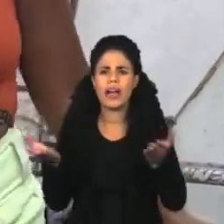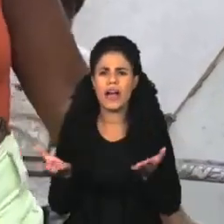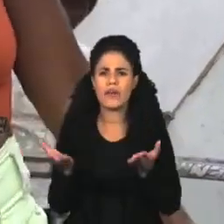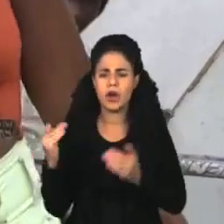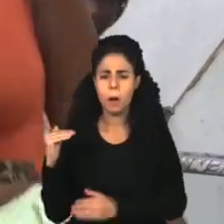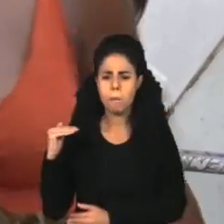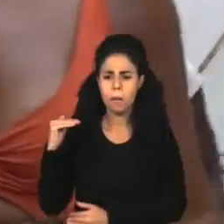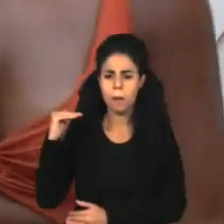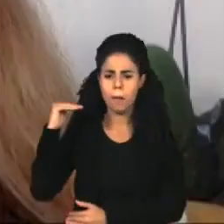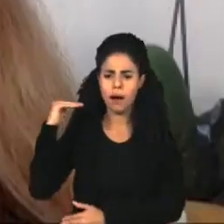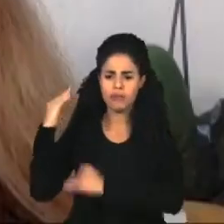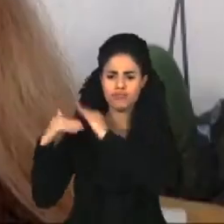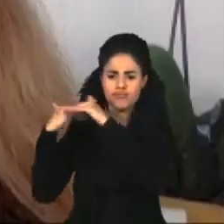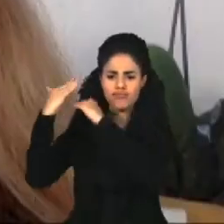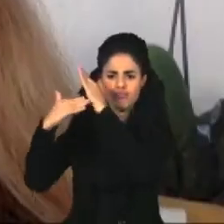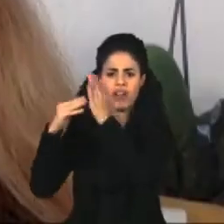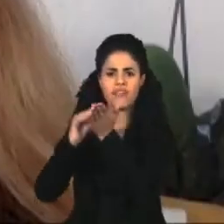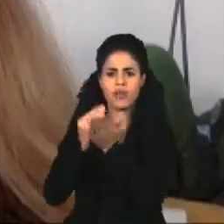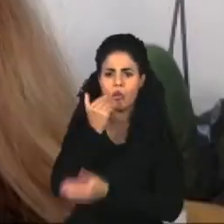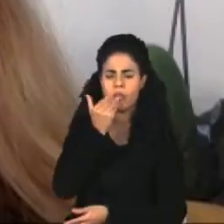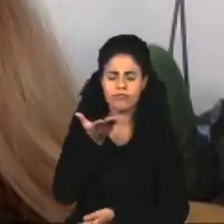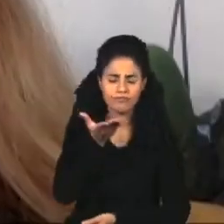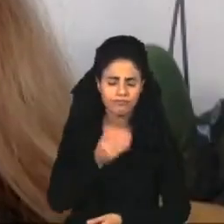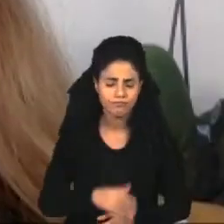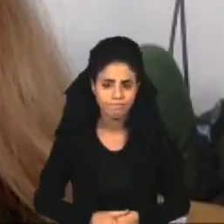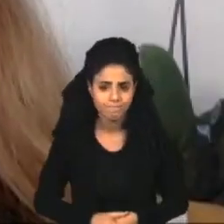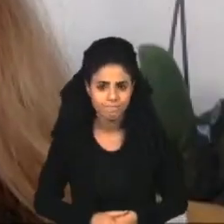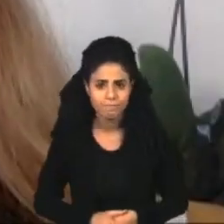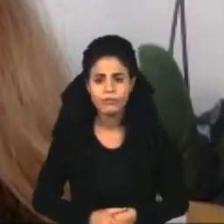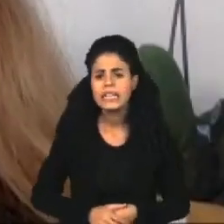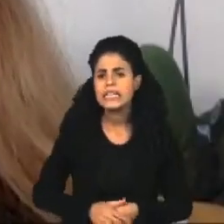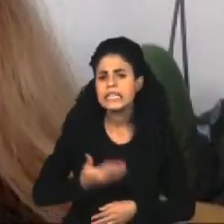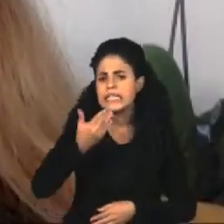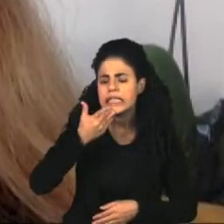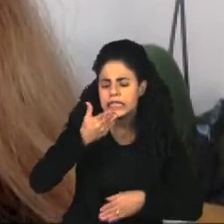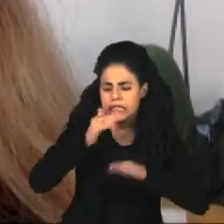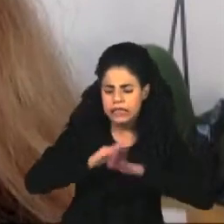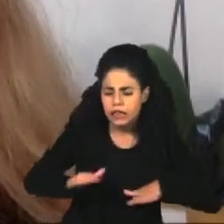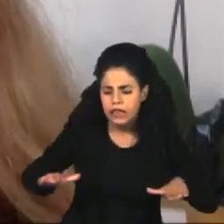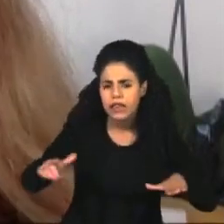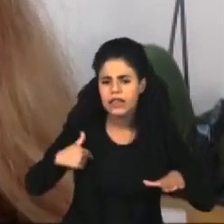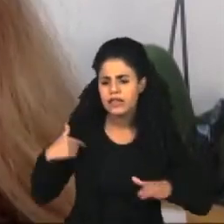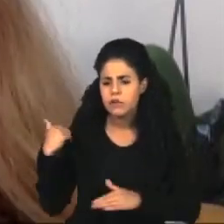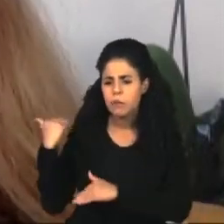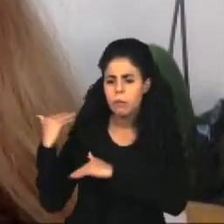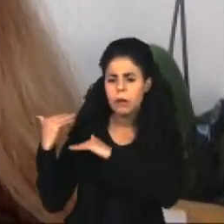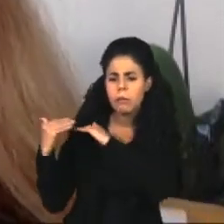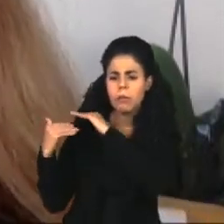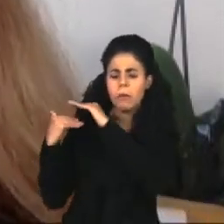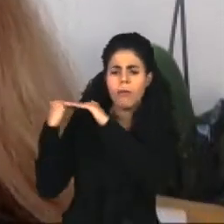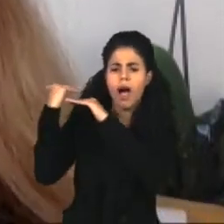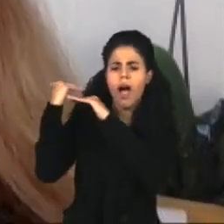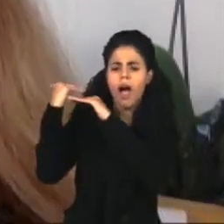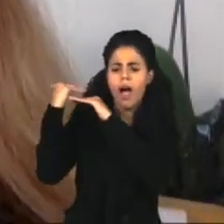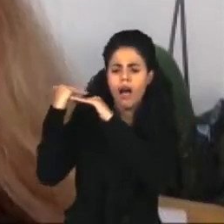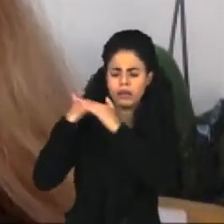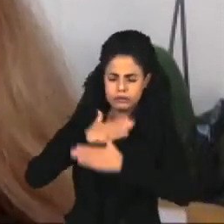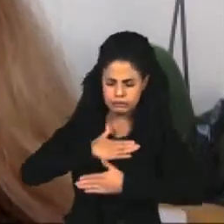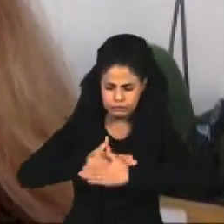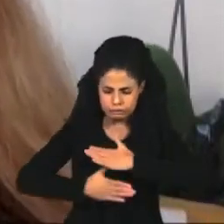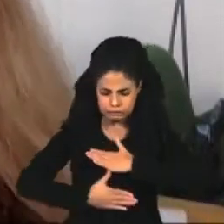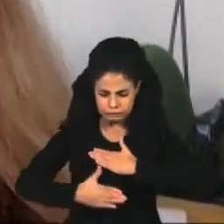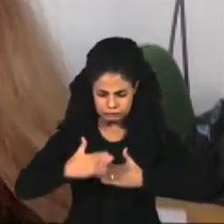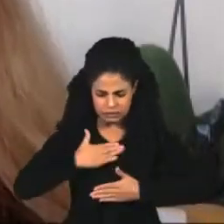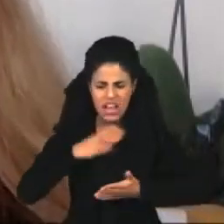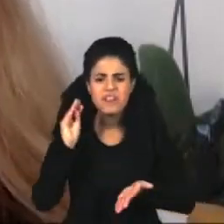fase de desenvolvimento. São crianças que crescerão em estatura menos do que as